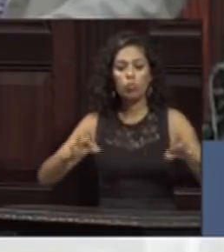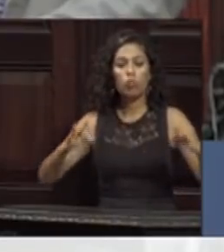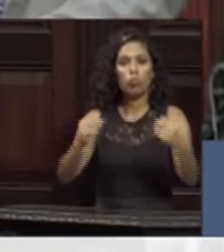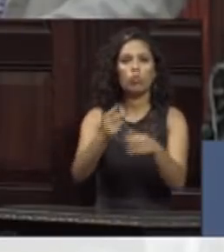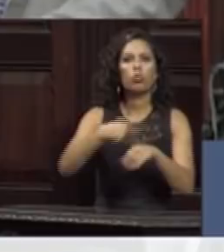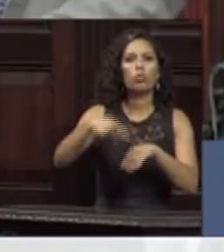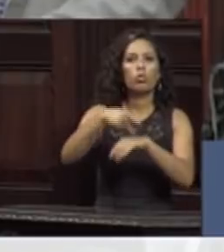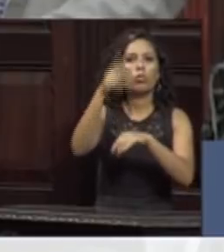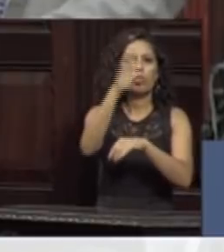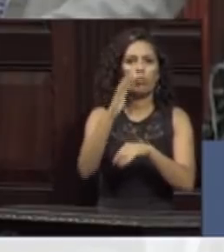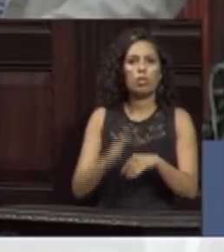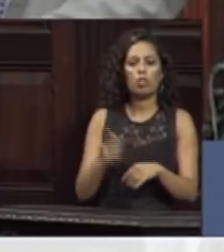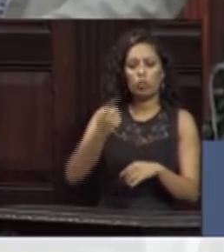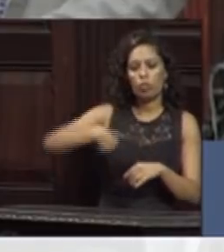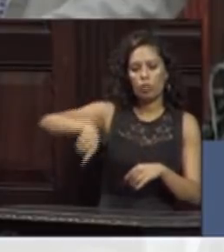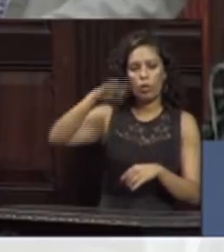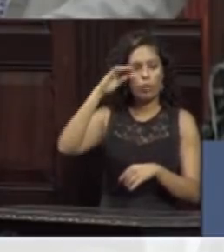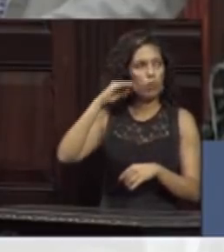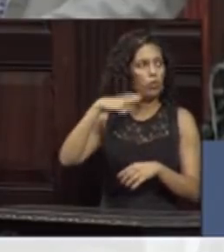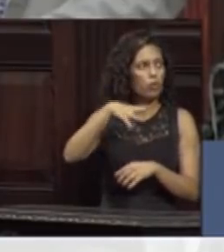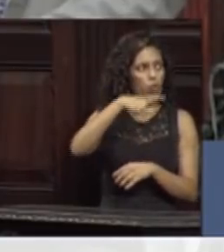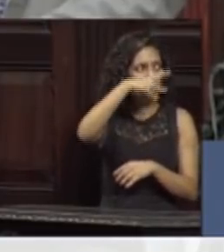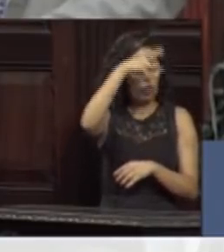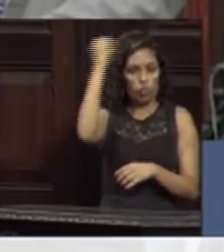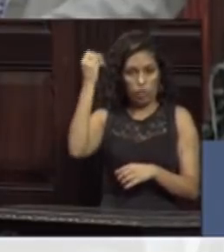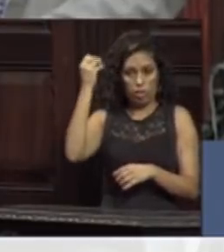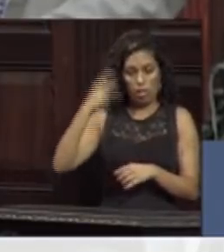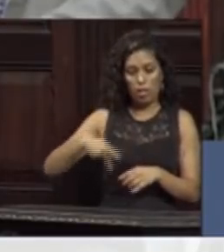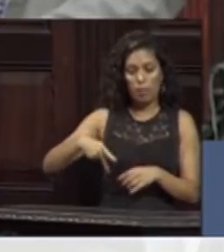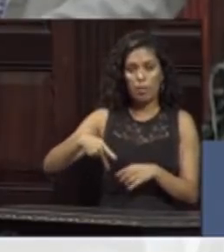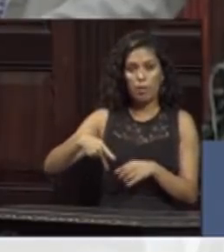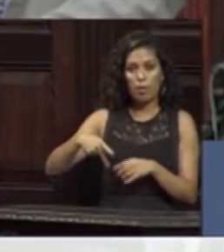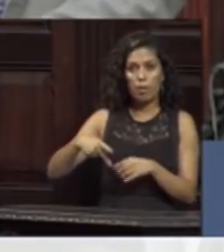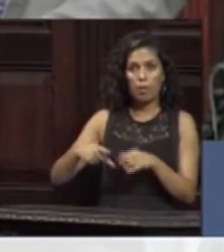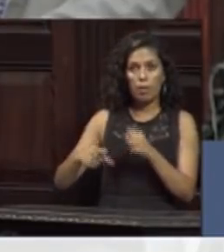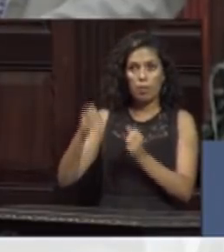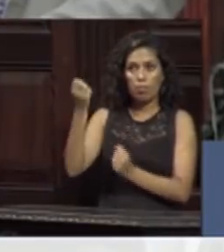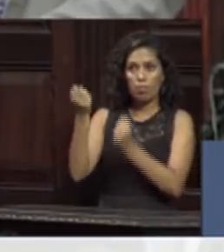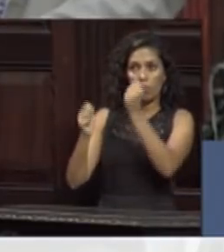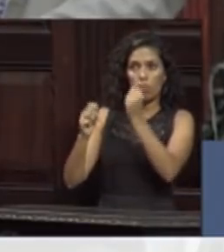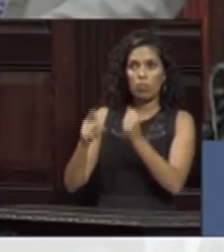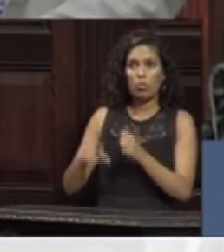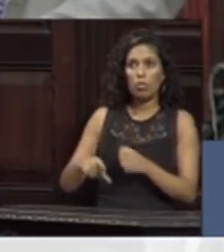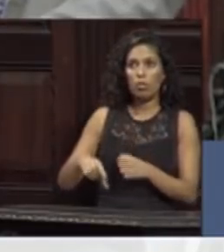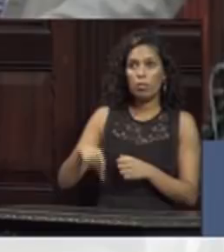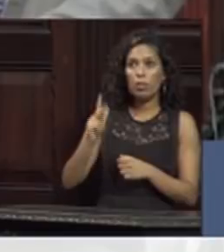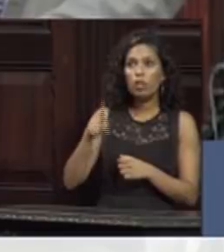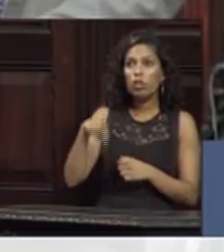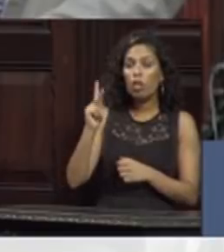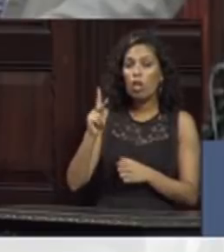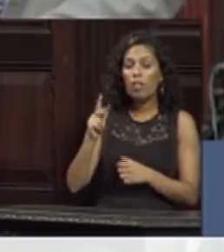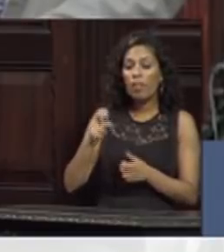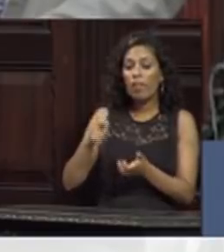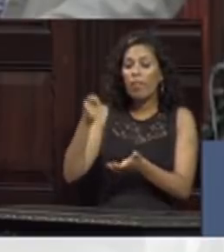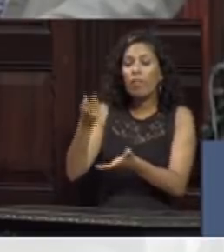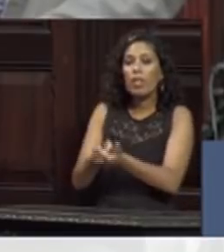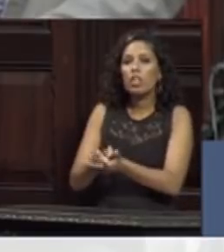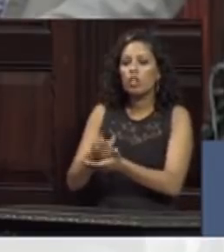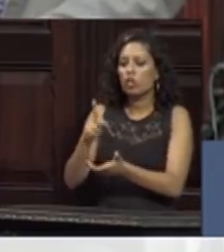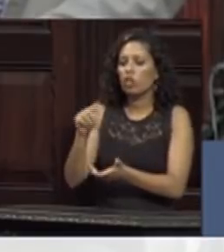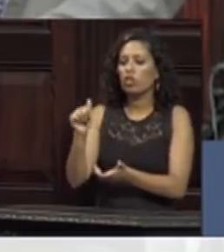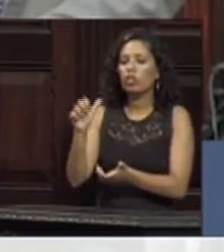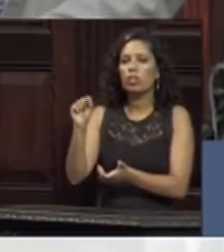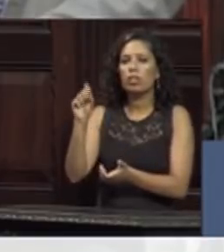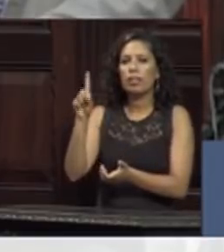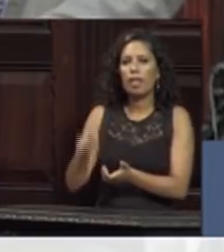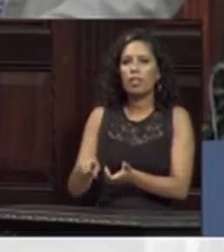gente não pode esquecer que a Petrobras vende também um gás para São Paulo com 10% mais barato do que vende para a SEG no Rio de Janeiro.